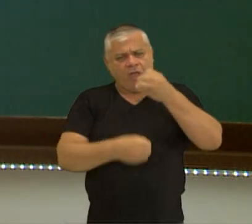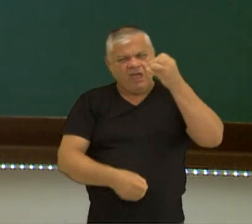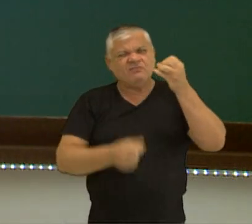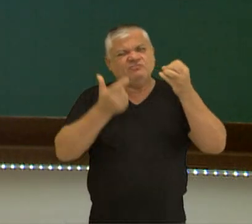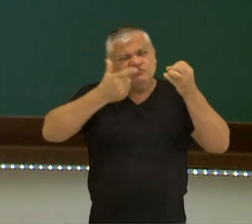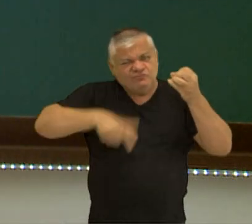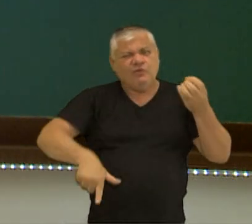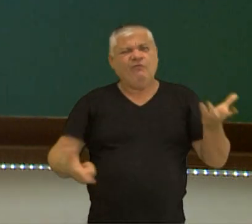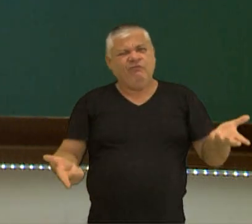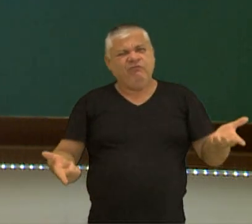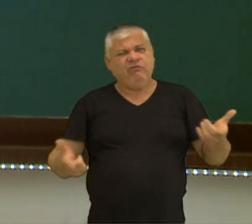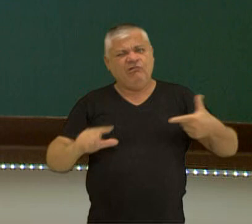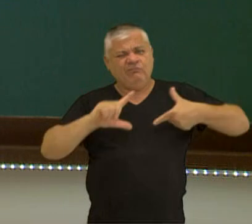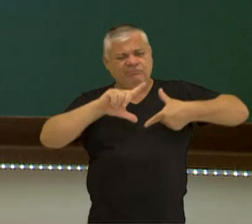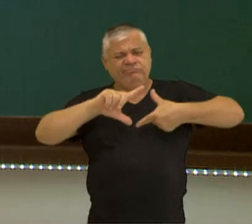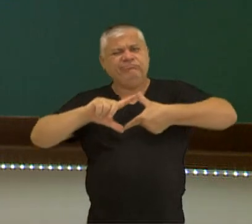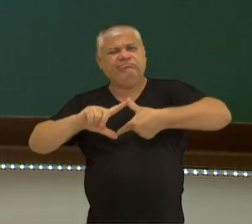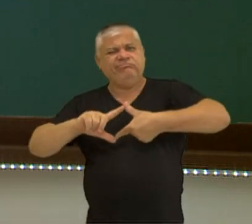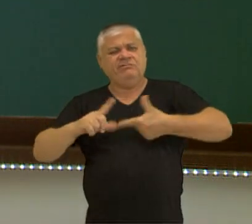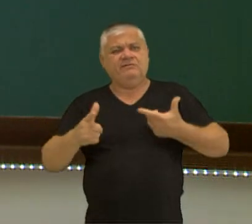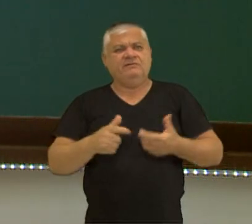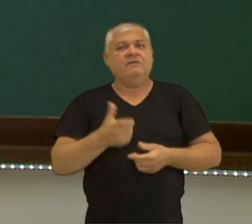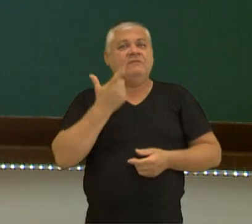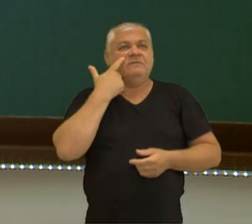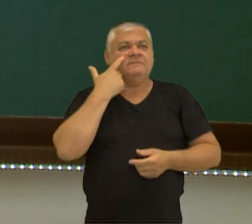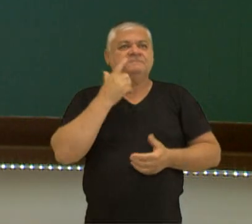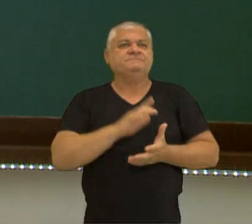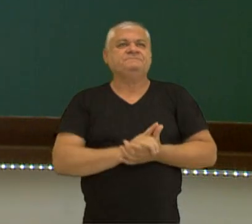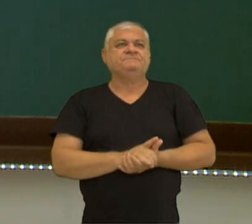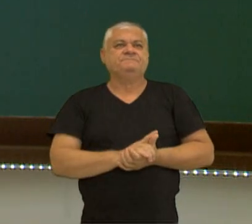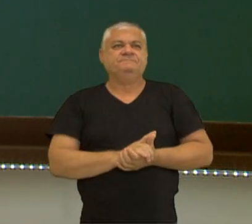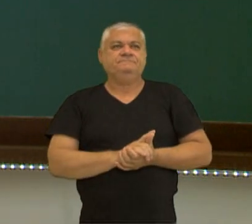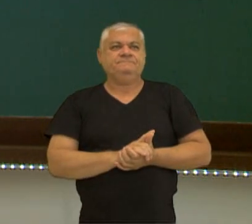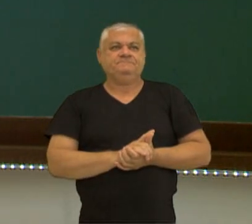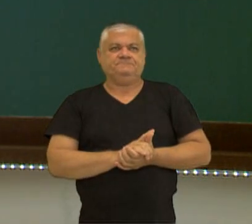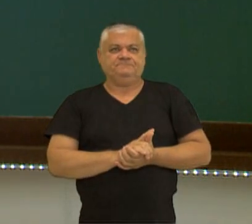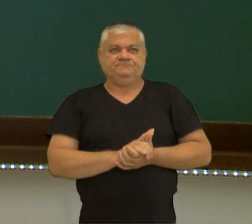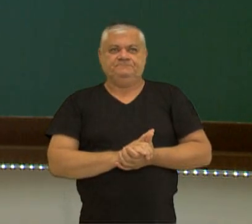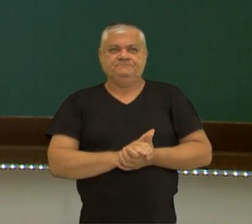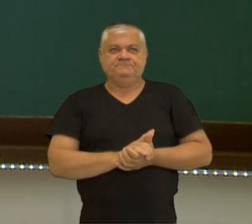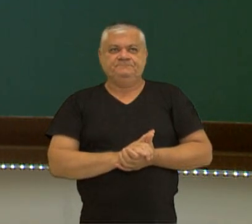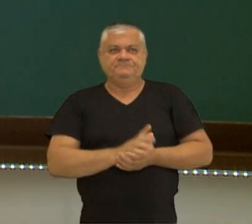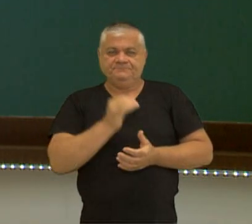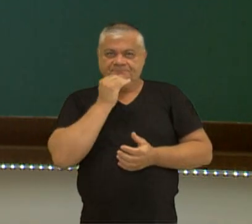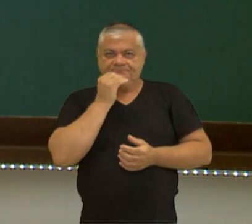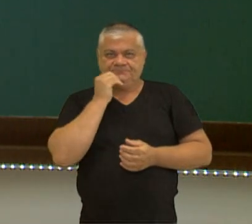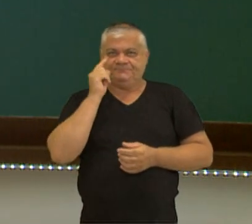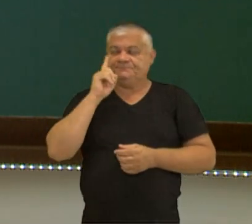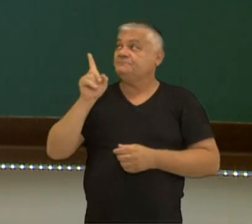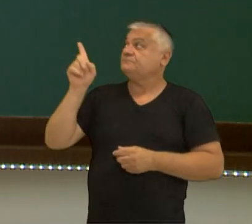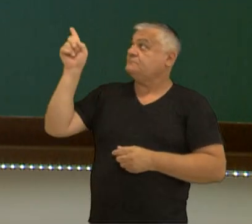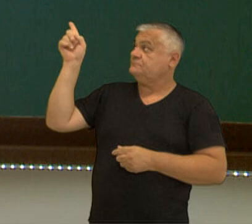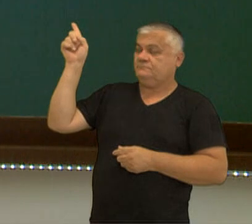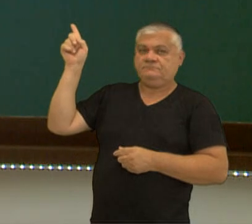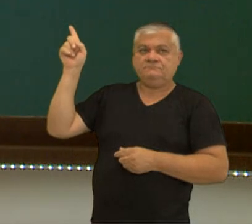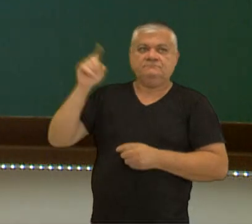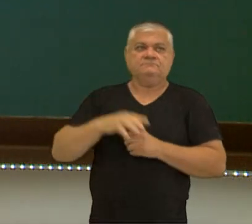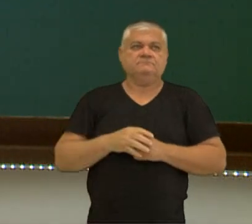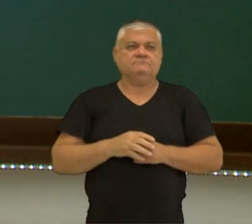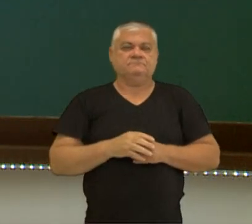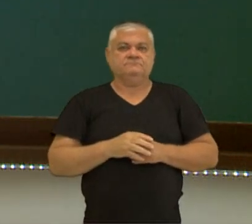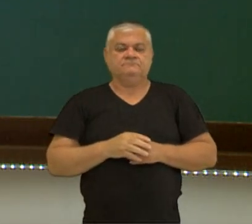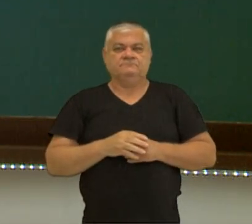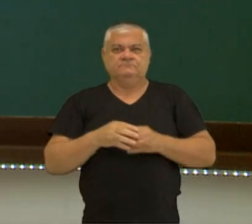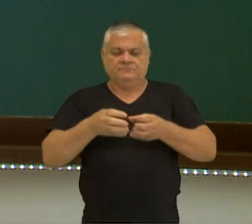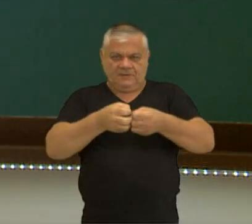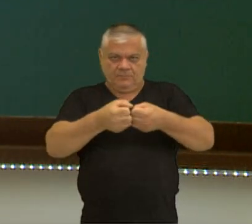de novo para o cilindro oblíquo? Vamos dar uma olhadinha. Então, aqui, considerando aqui nossas áreas, né? Quando nós